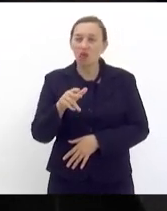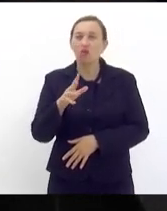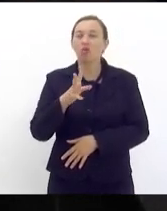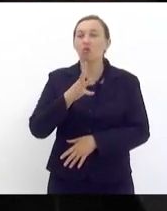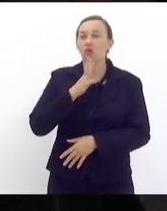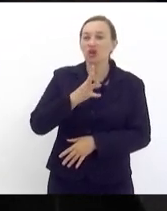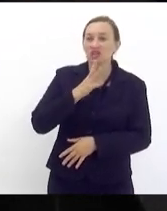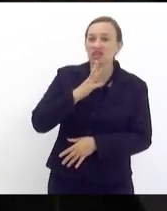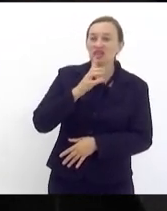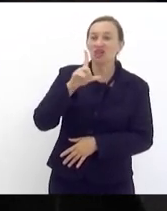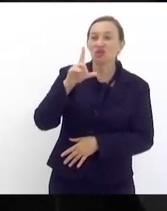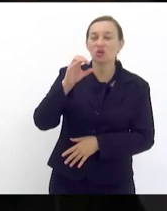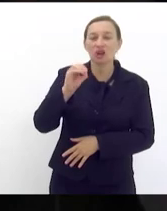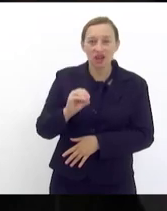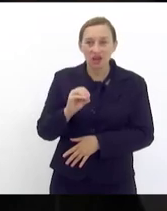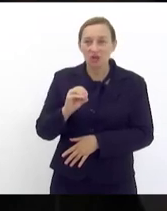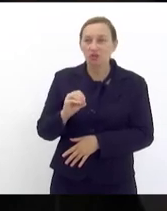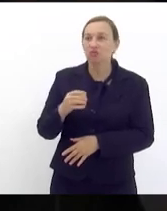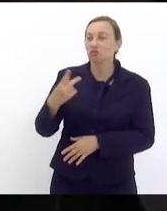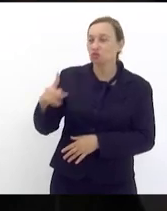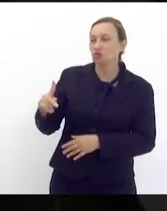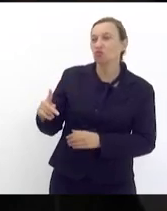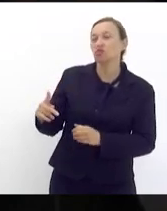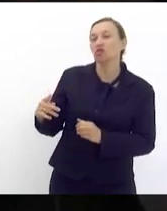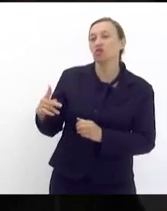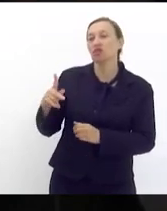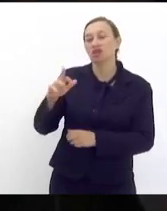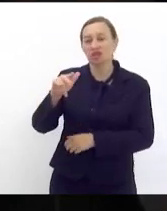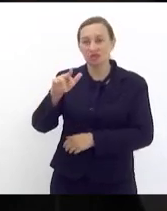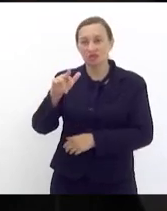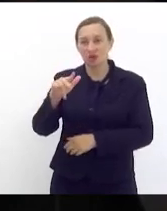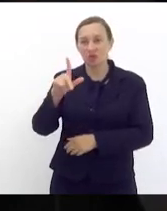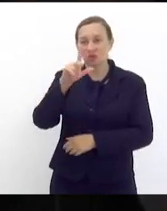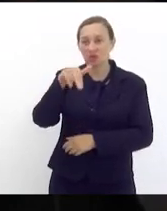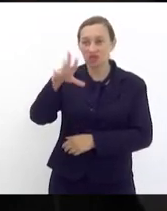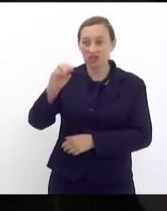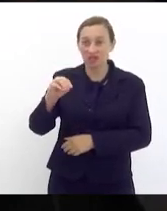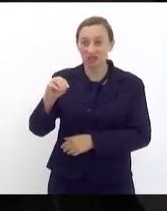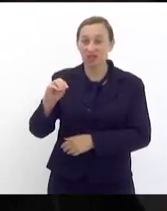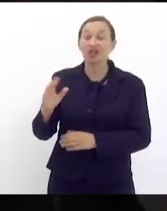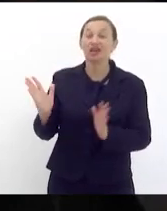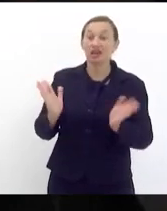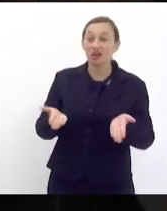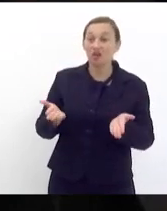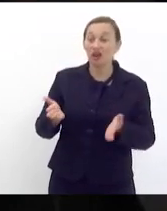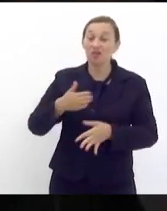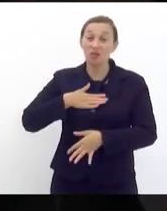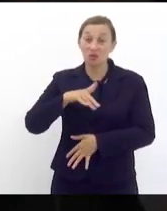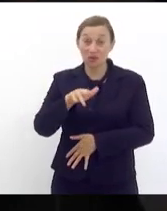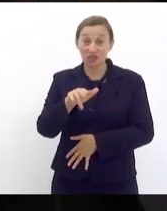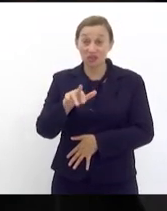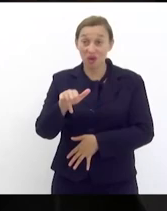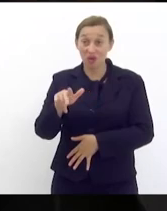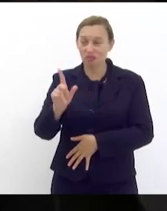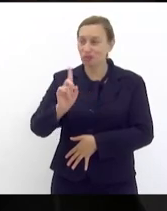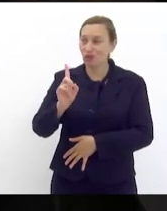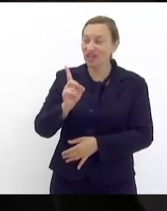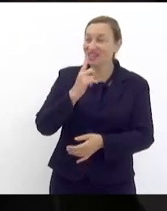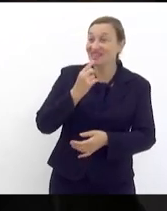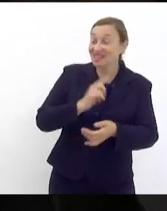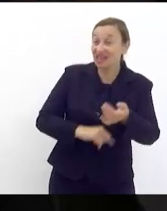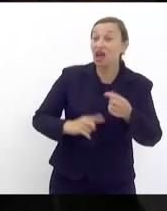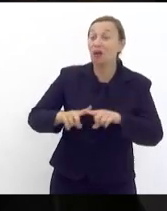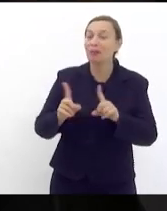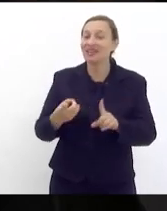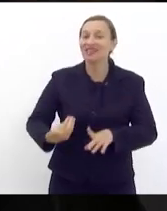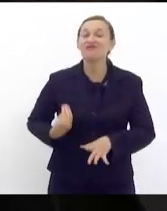da vida do seu irmão, Luciano Vieira, que viraram meus irmãos, que apesar de não ser de sangue, mas